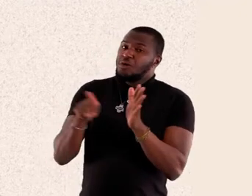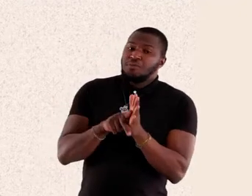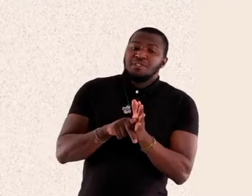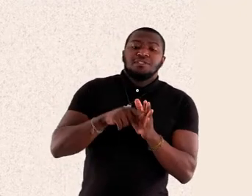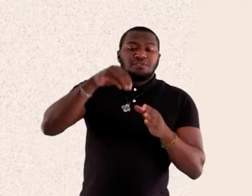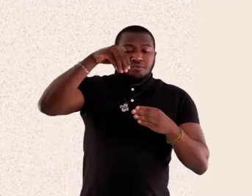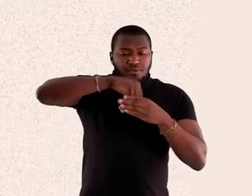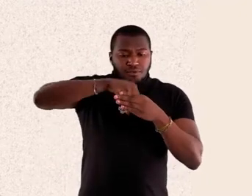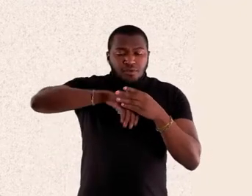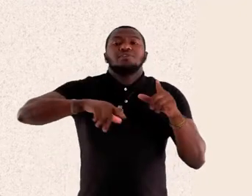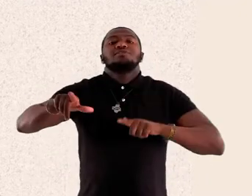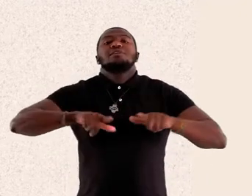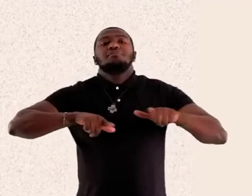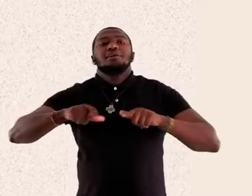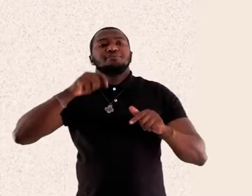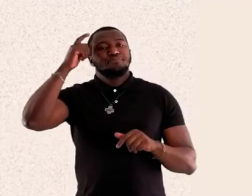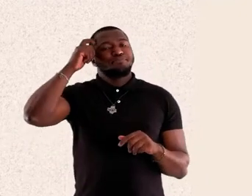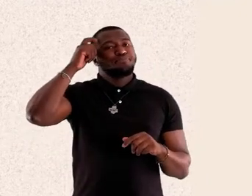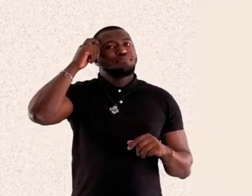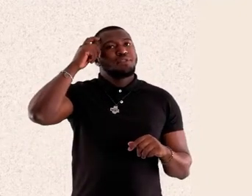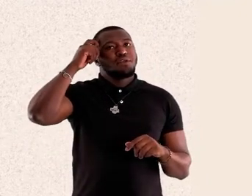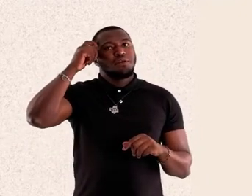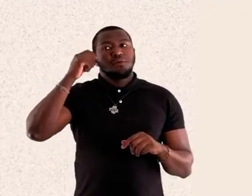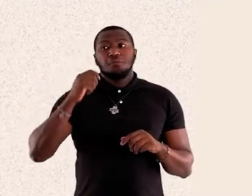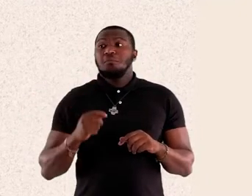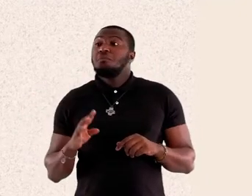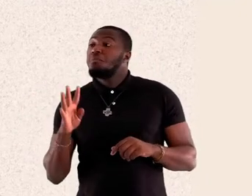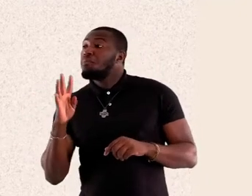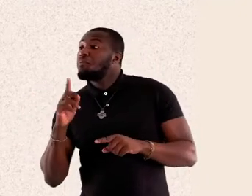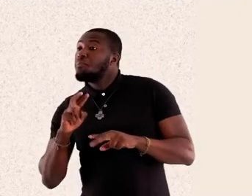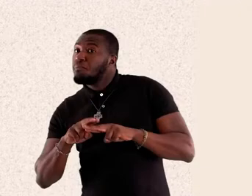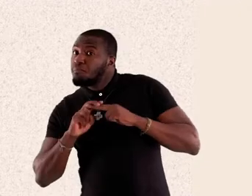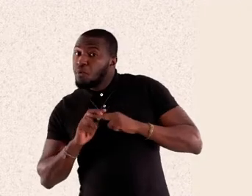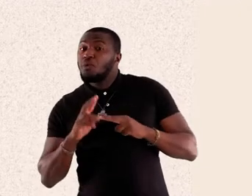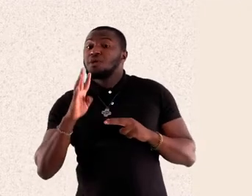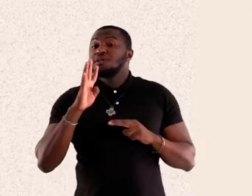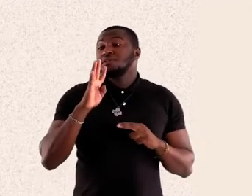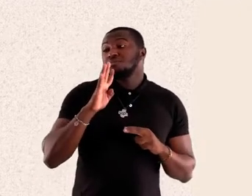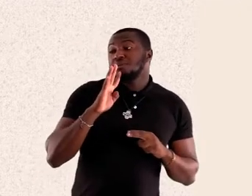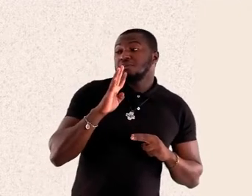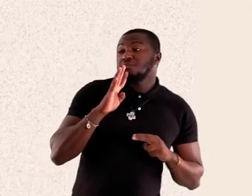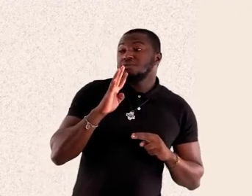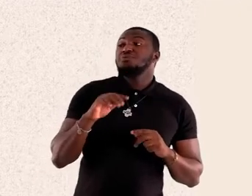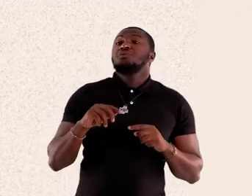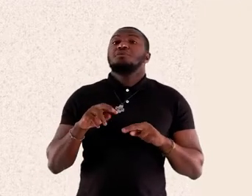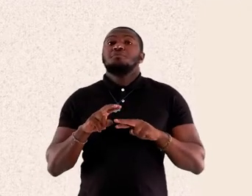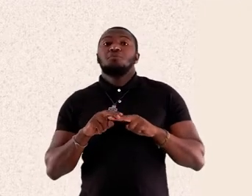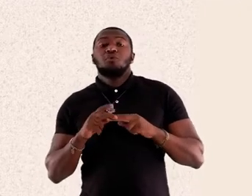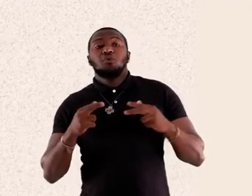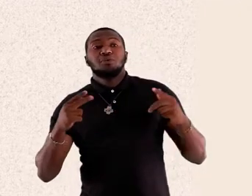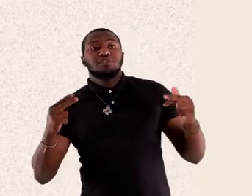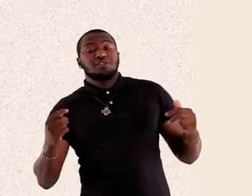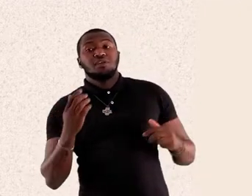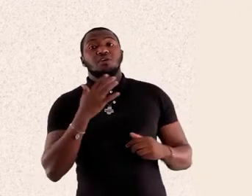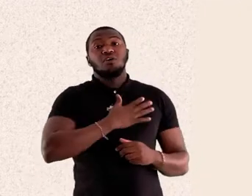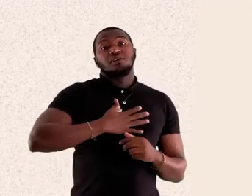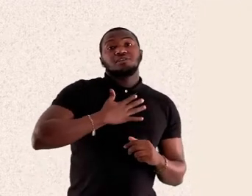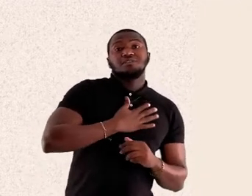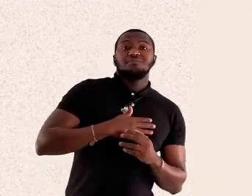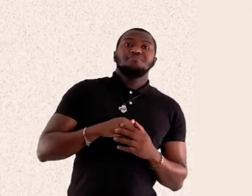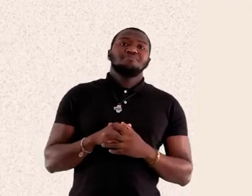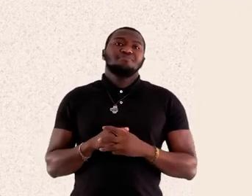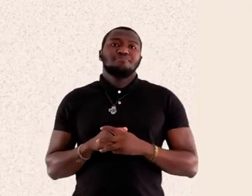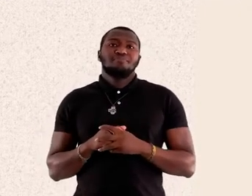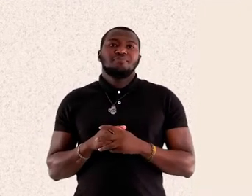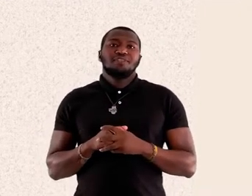instituição e por afinidades né de atividades de bem-estar é que